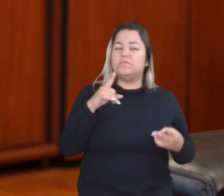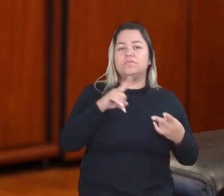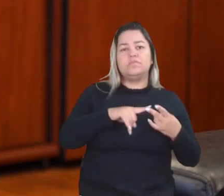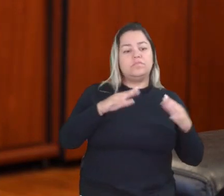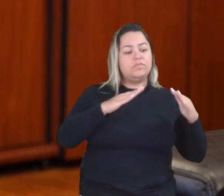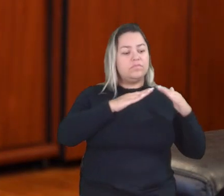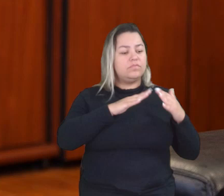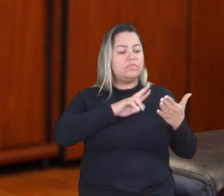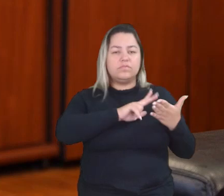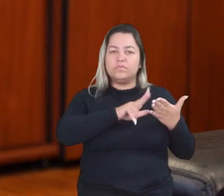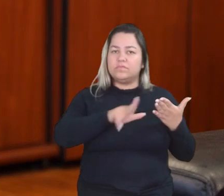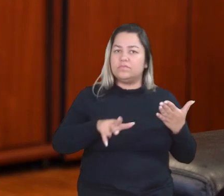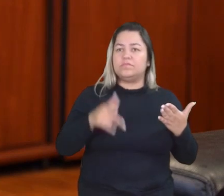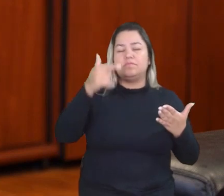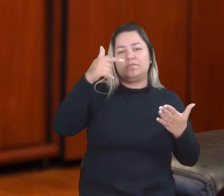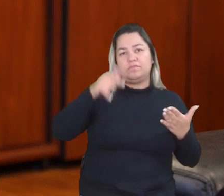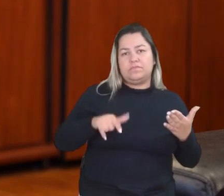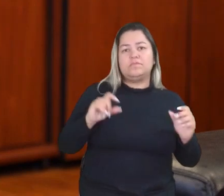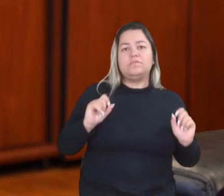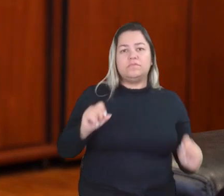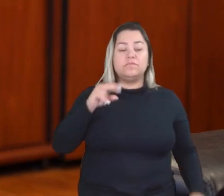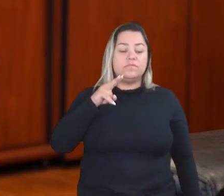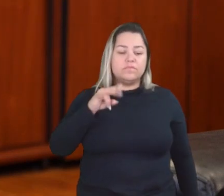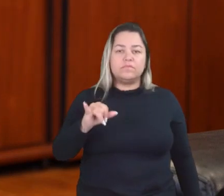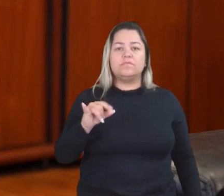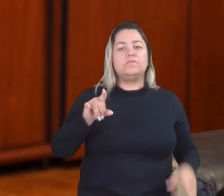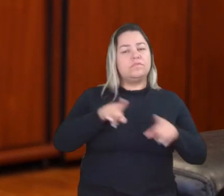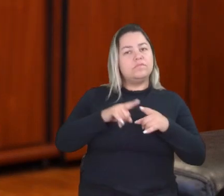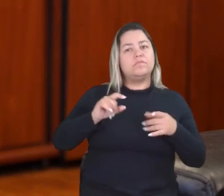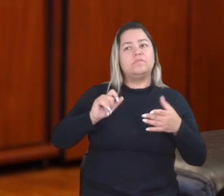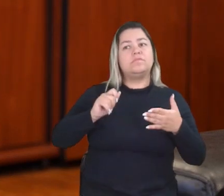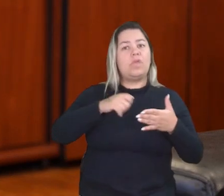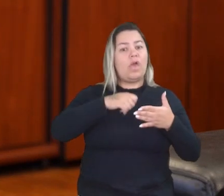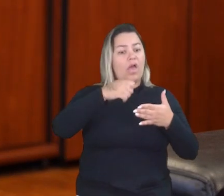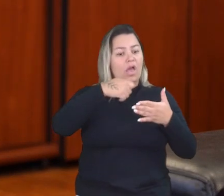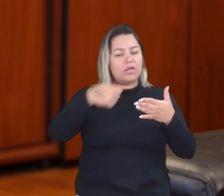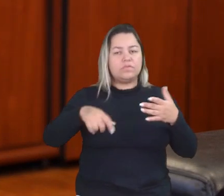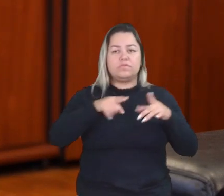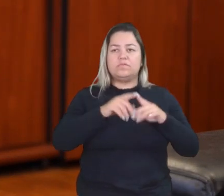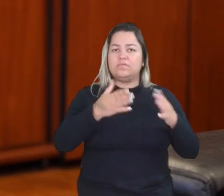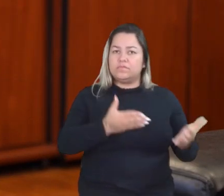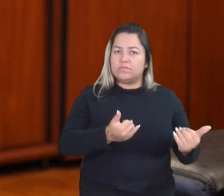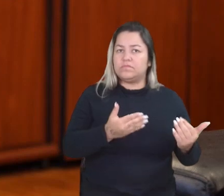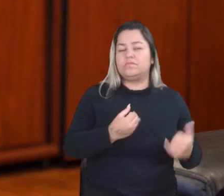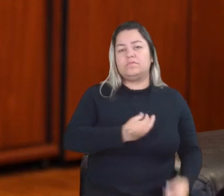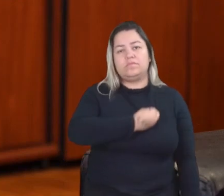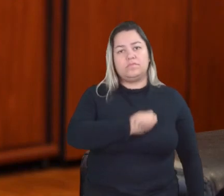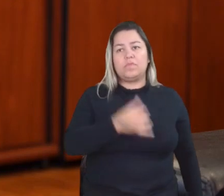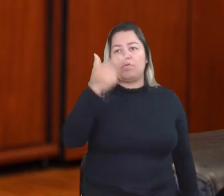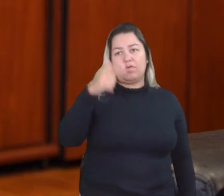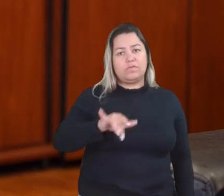saúde, né, habitação, enfim. Um outro ponto também que a gente pode trazer é a assinatura do Juventude Negra Viva, sim, que é um